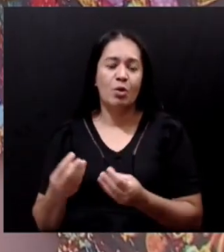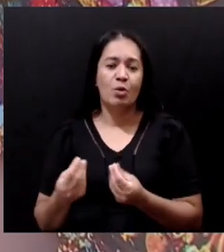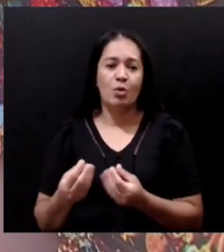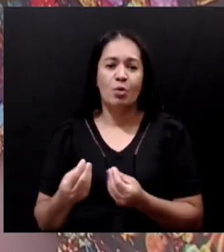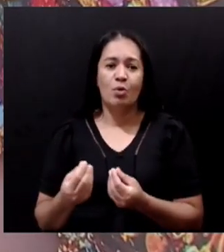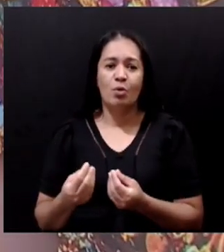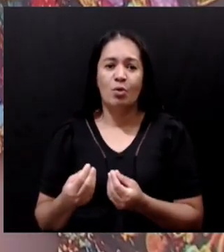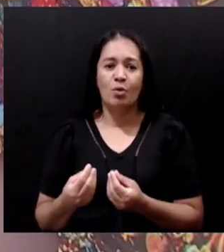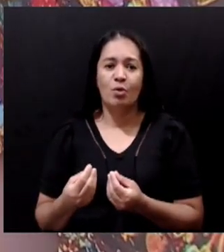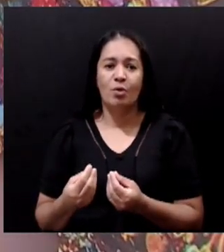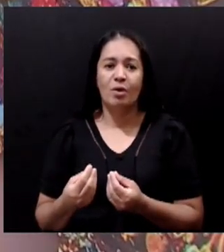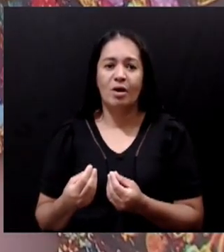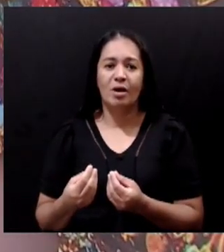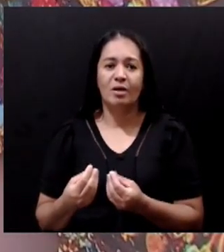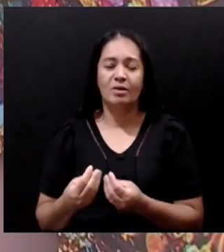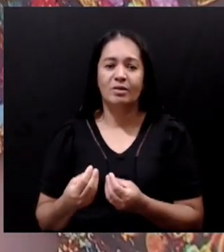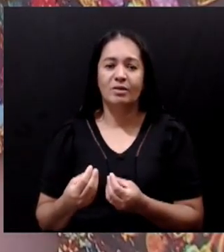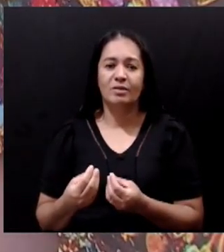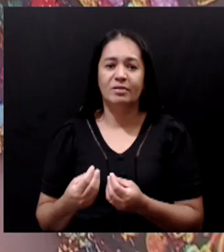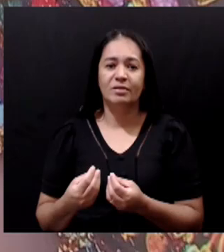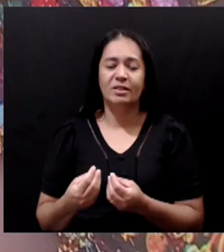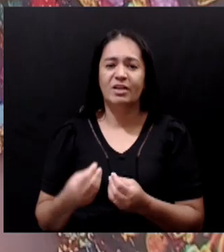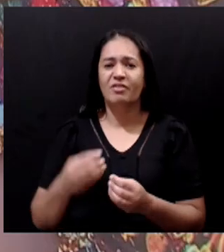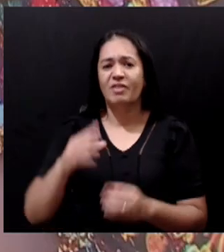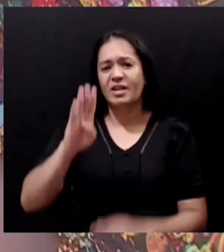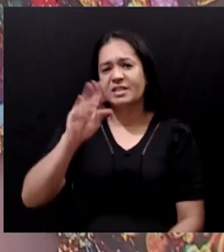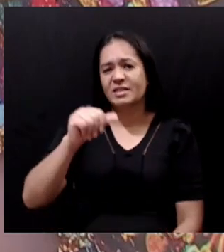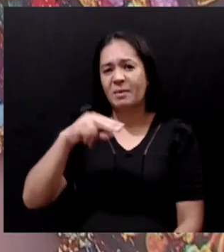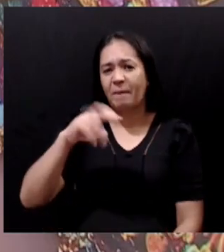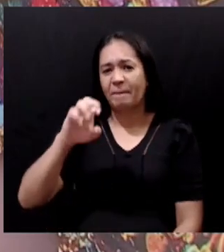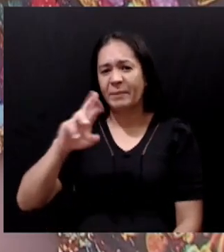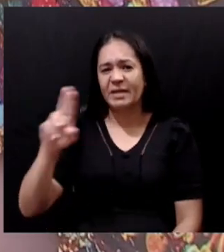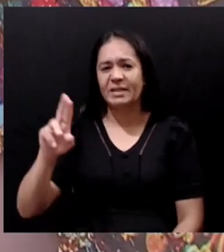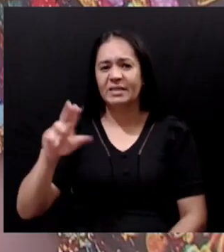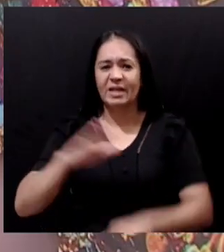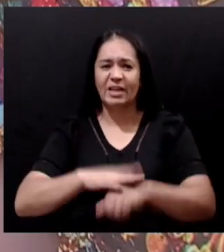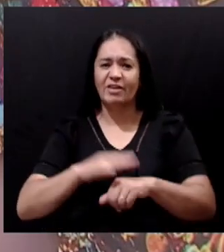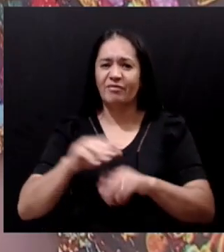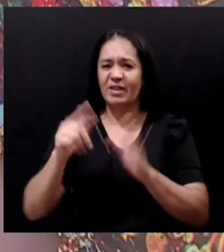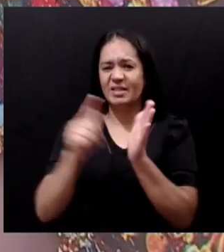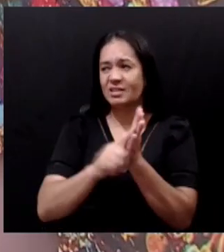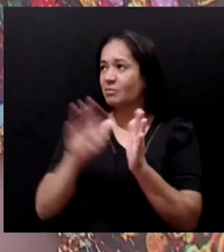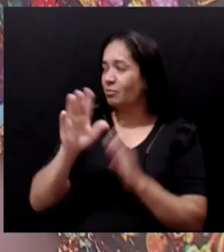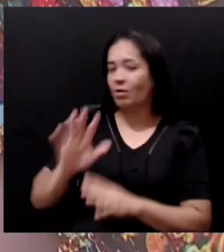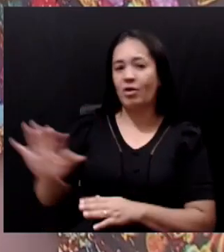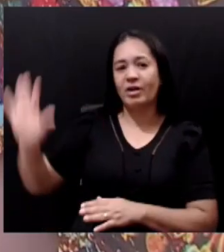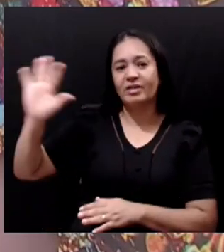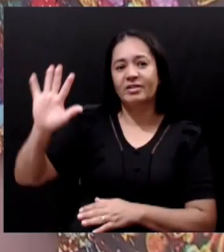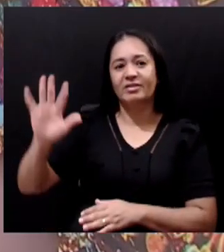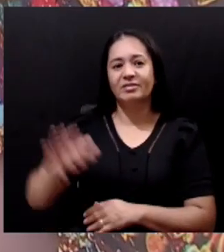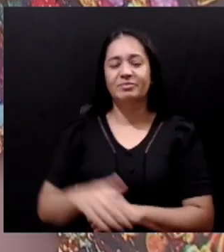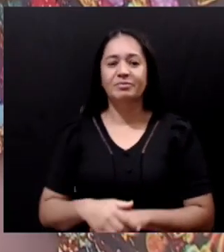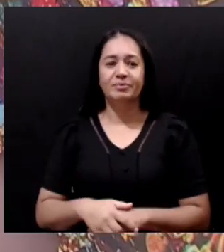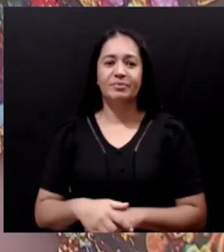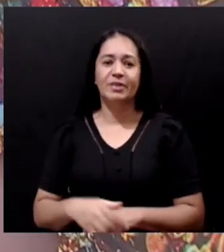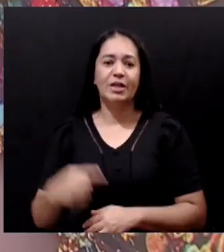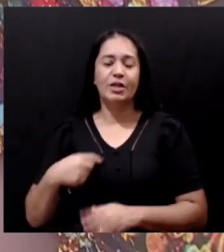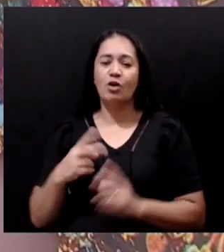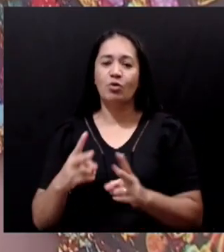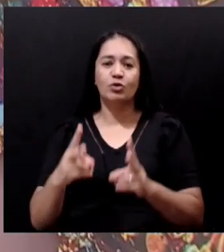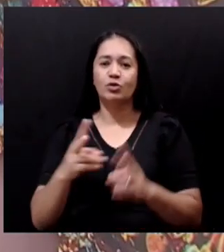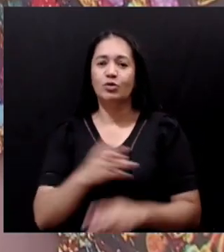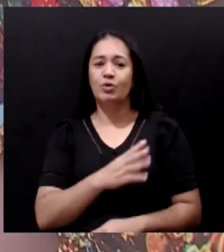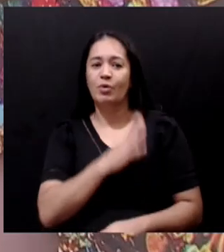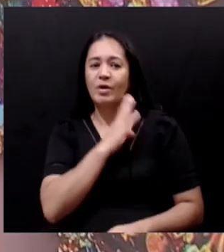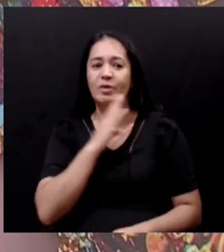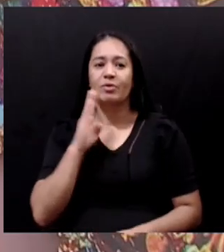faz isso aqui, faixa, banner, né, luminosa, essas coisas, e eu peguei aqui. Aí alugou aqui esse imóvel na época?